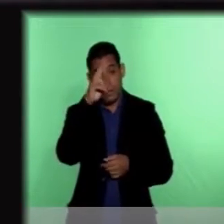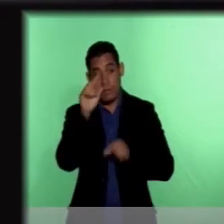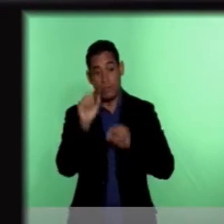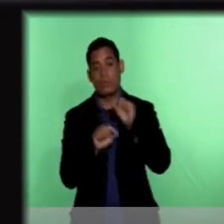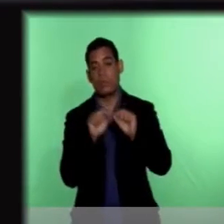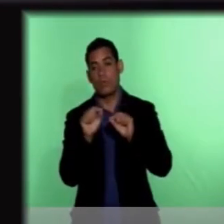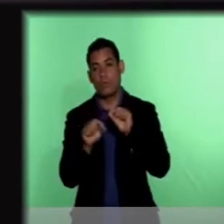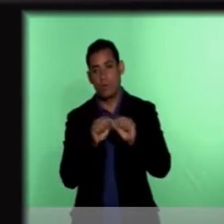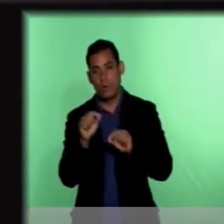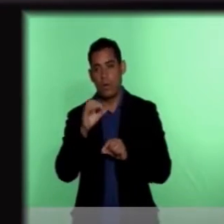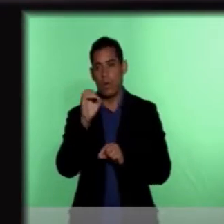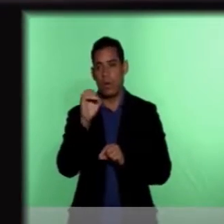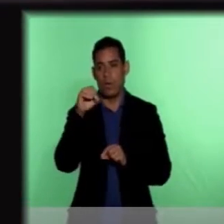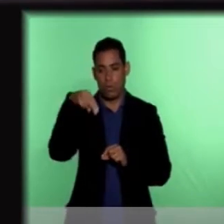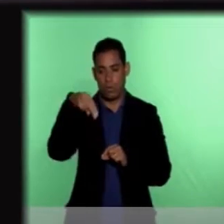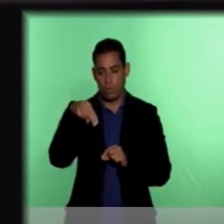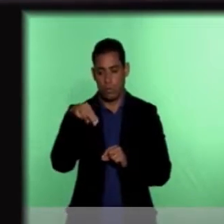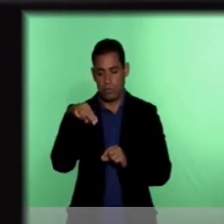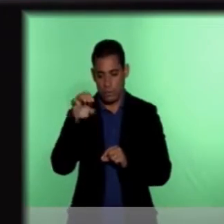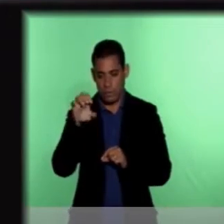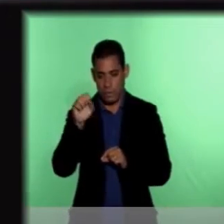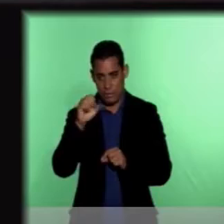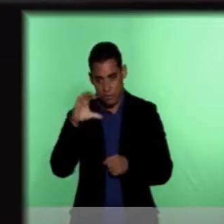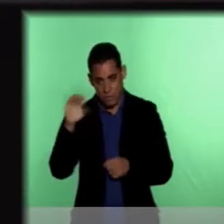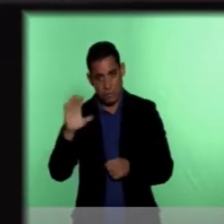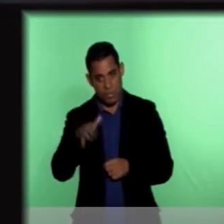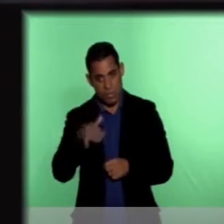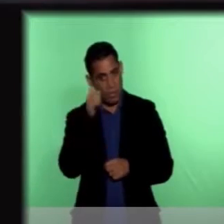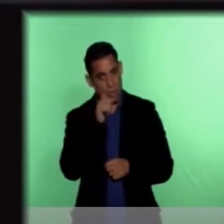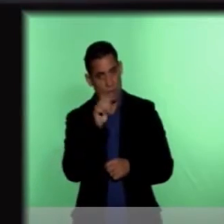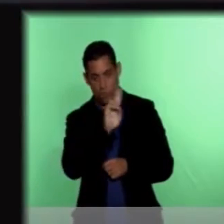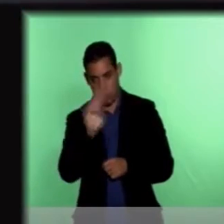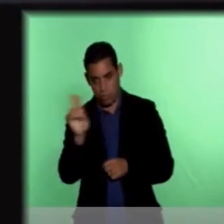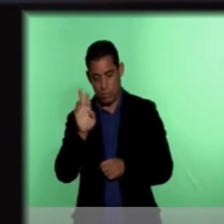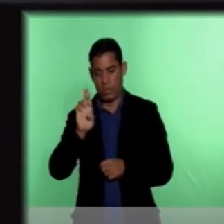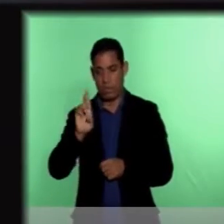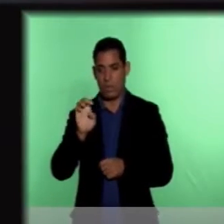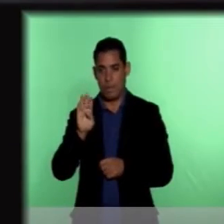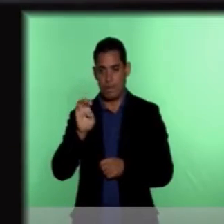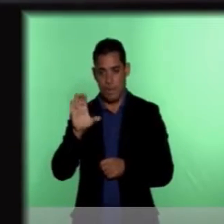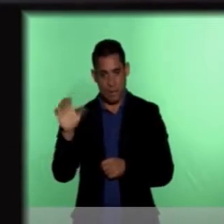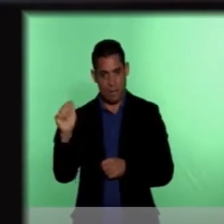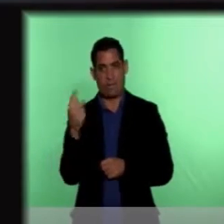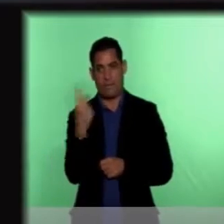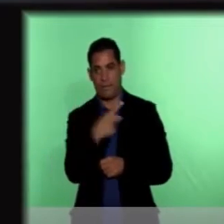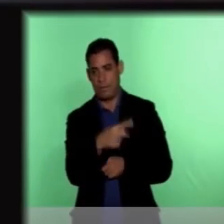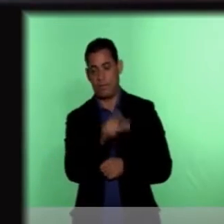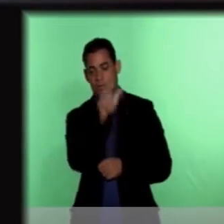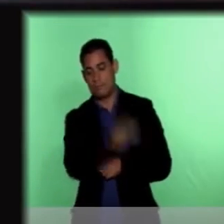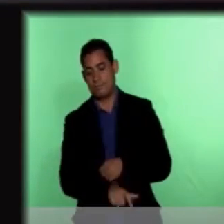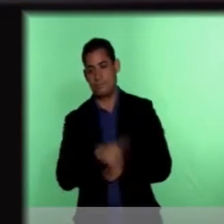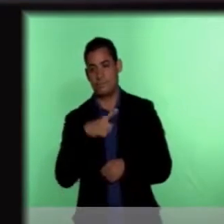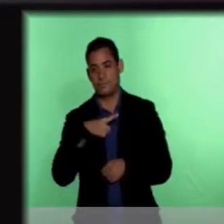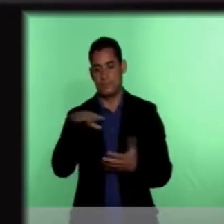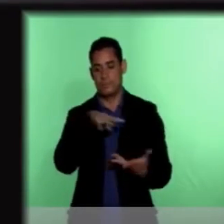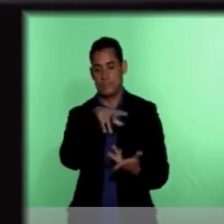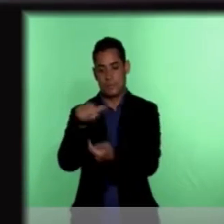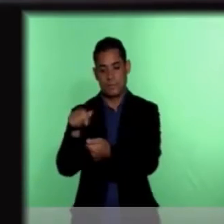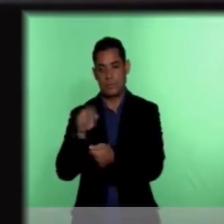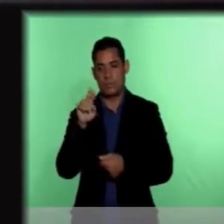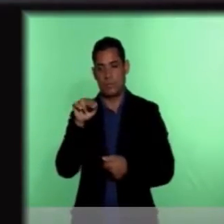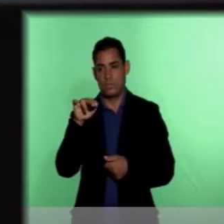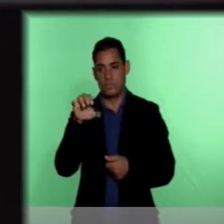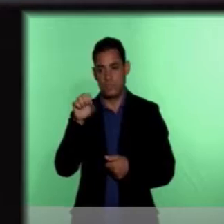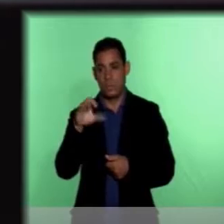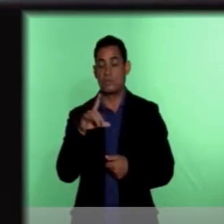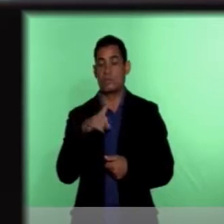Rebeca da Unesco, a Rebeca Otero, teve presente conosco em Geon, né, pelo organismo internacional, pela Unesco.